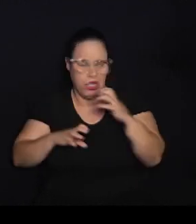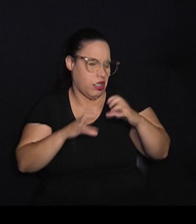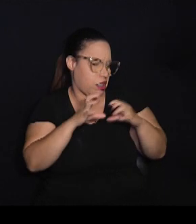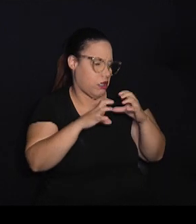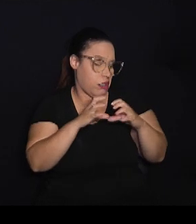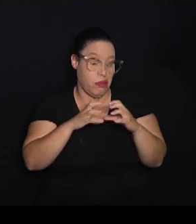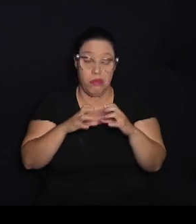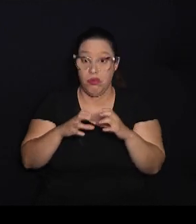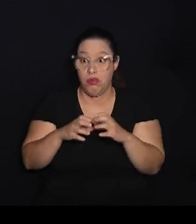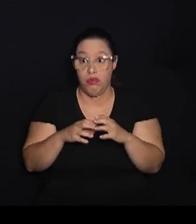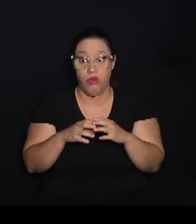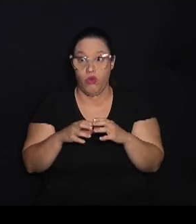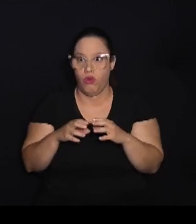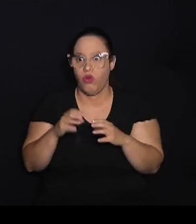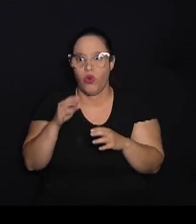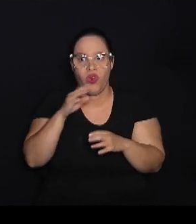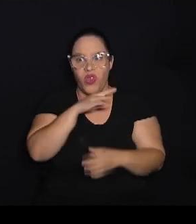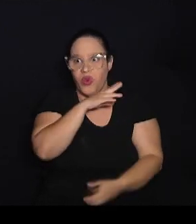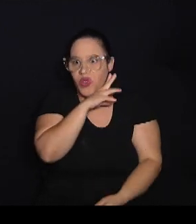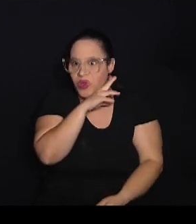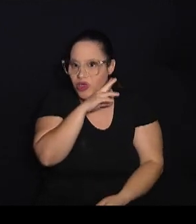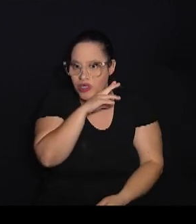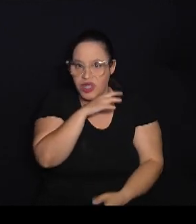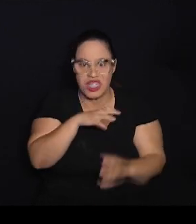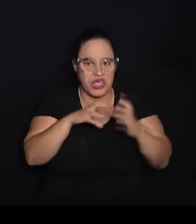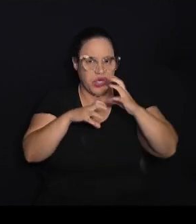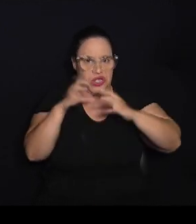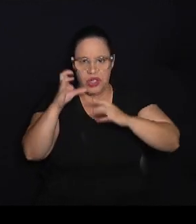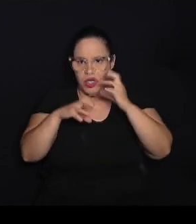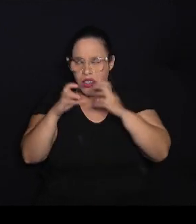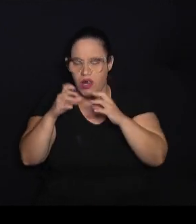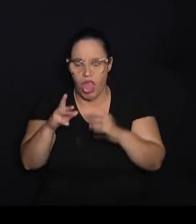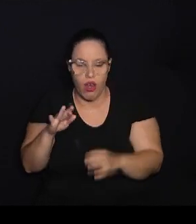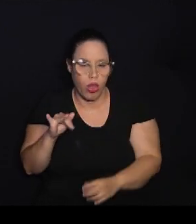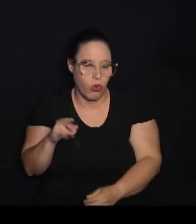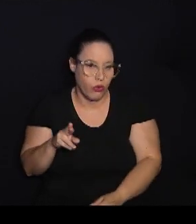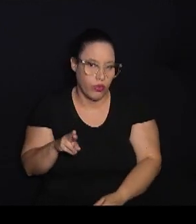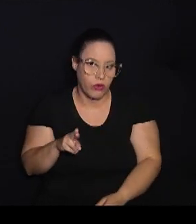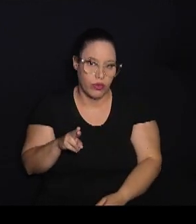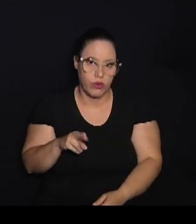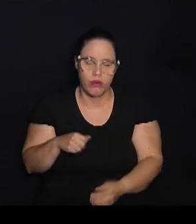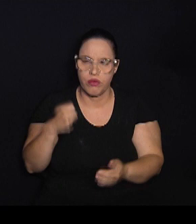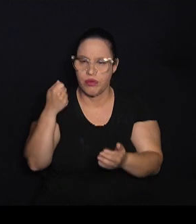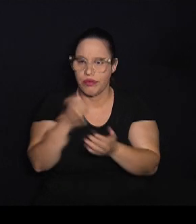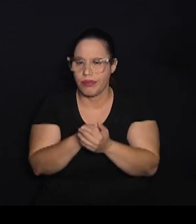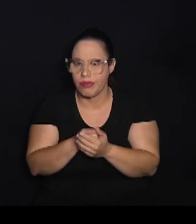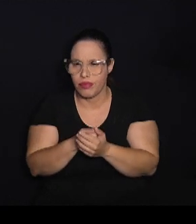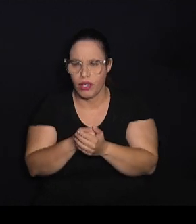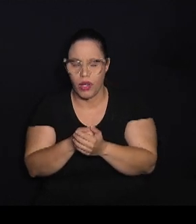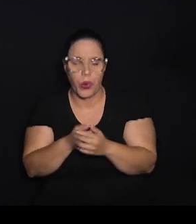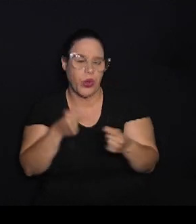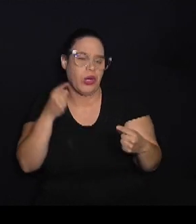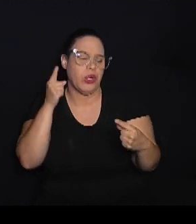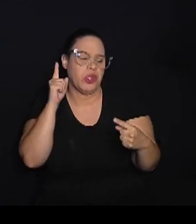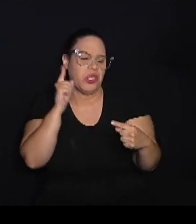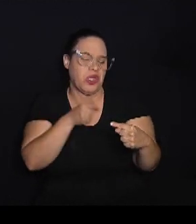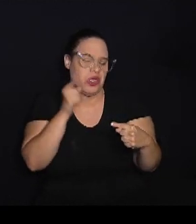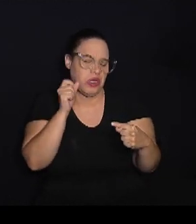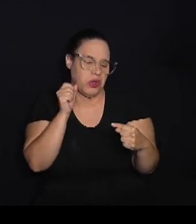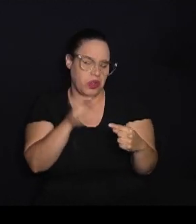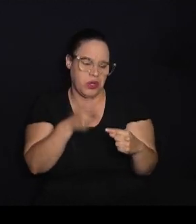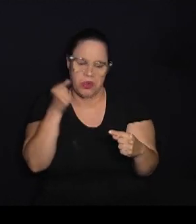baixaria porque eles começaram a brigar eh pelo autor e publicavam matérias um ofendendo o outro matérias Mais